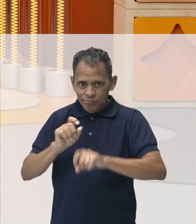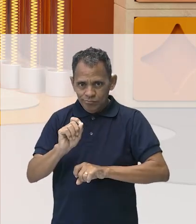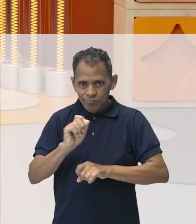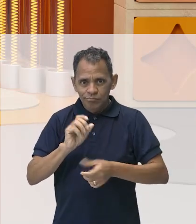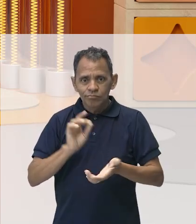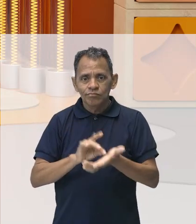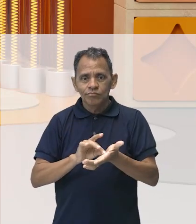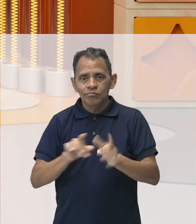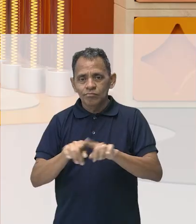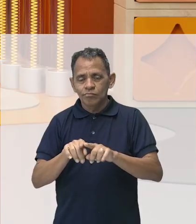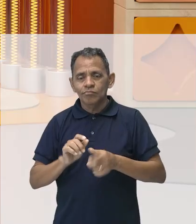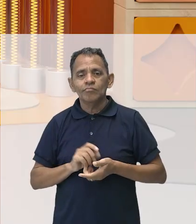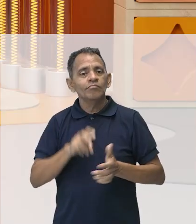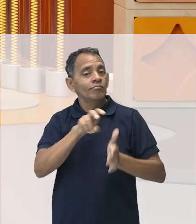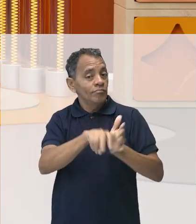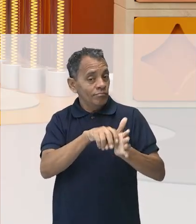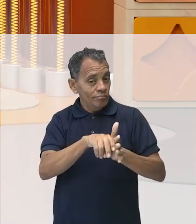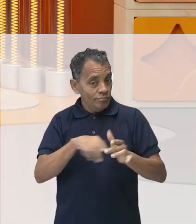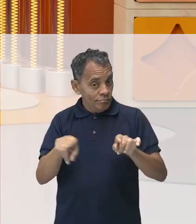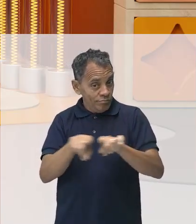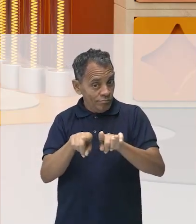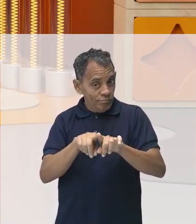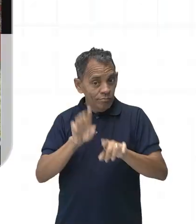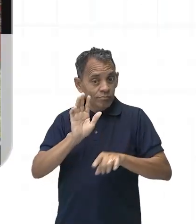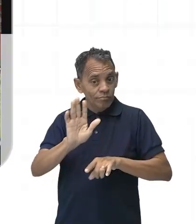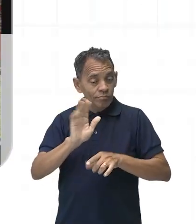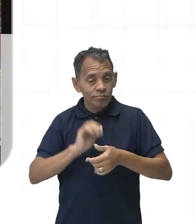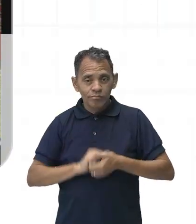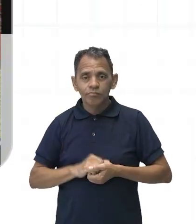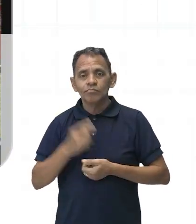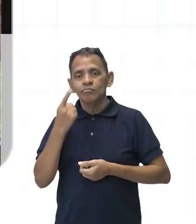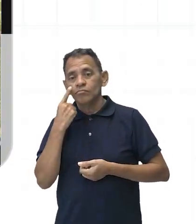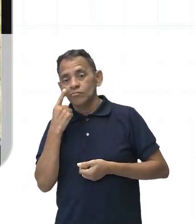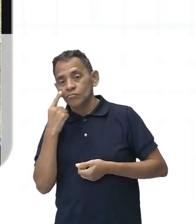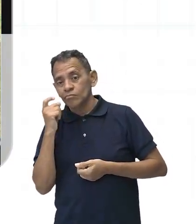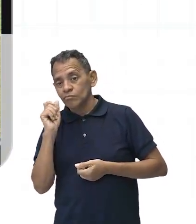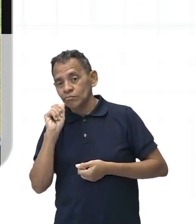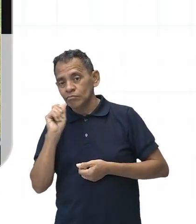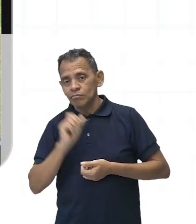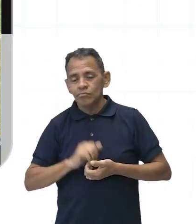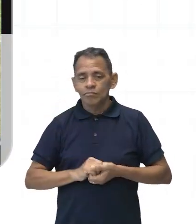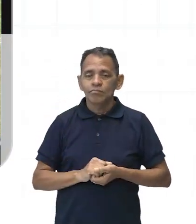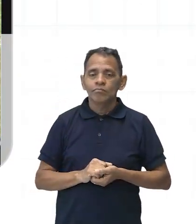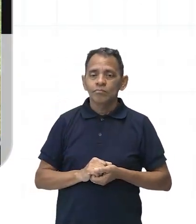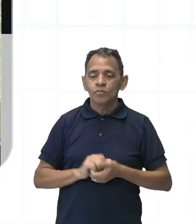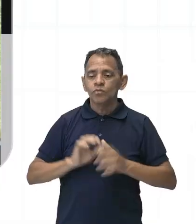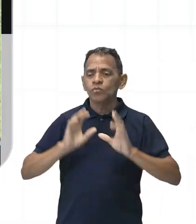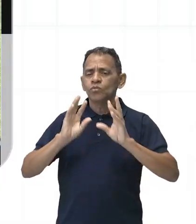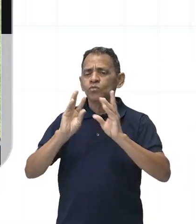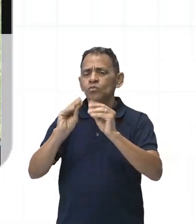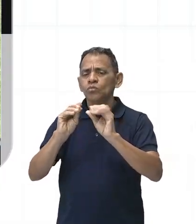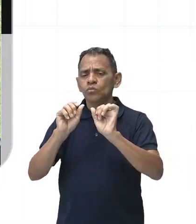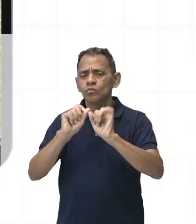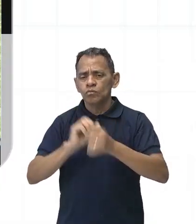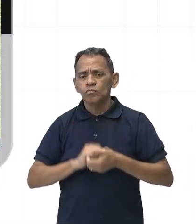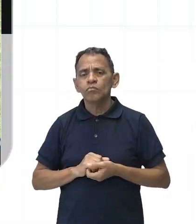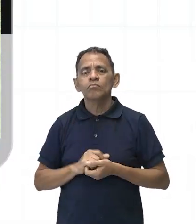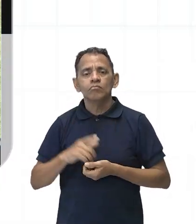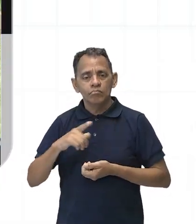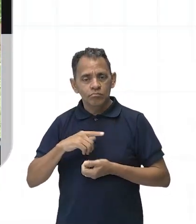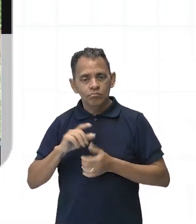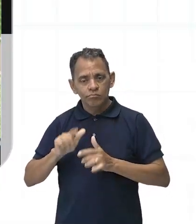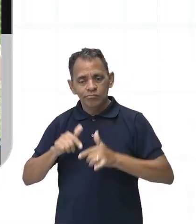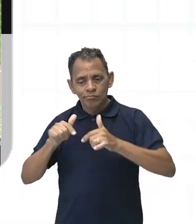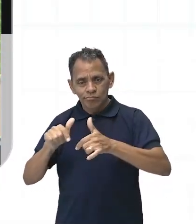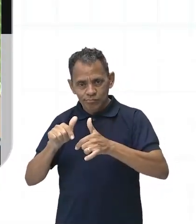tem atividade de pecuária, e a gente vai observar, tá, gente, que tudo isso aqui vão ser as